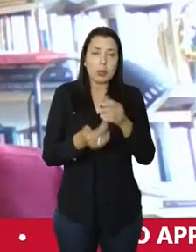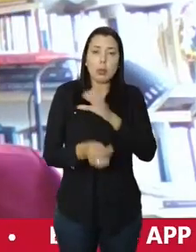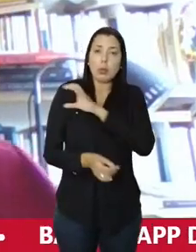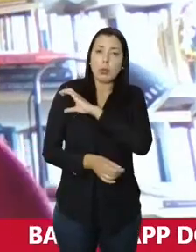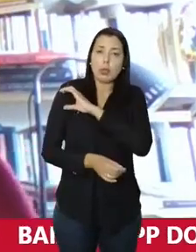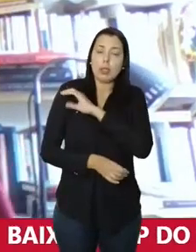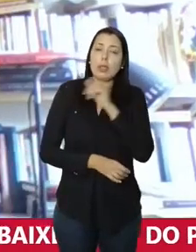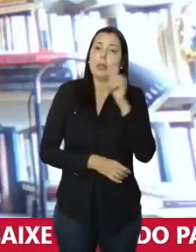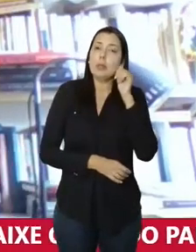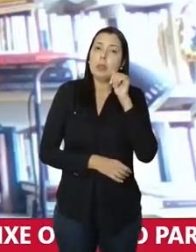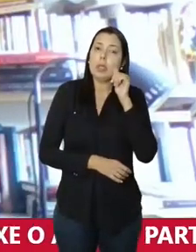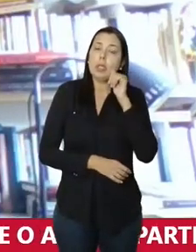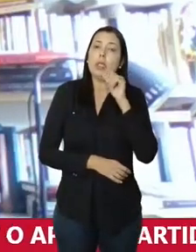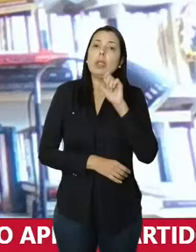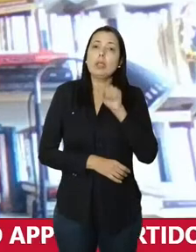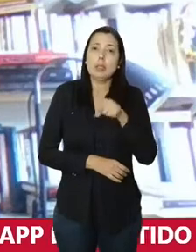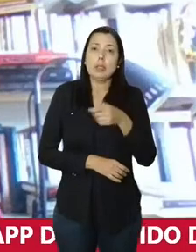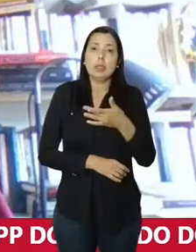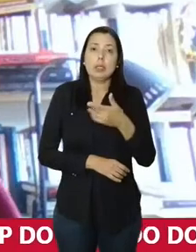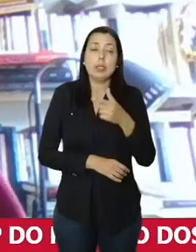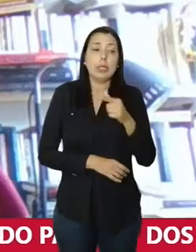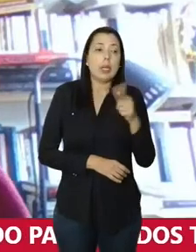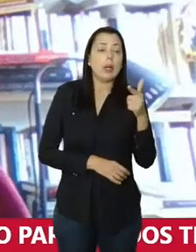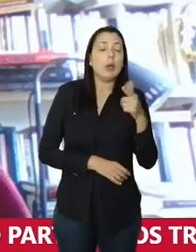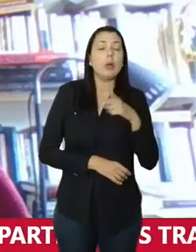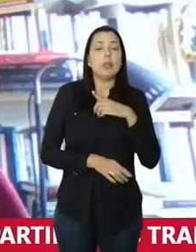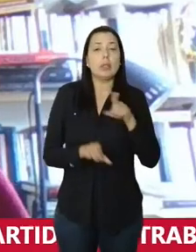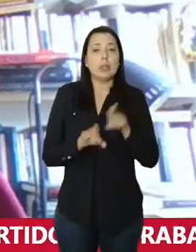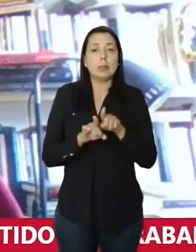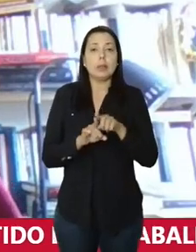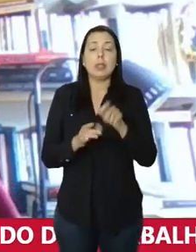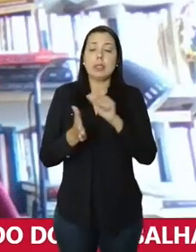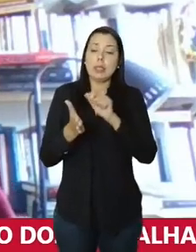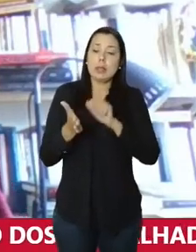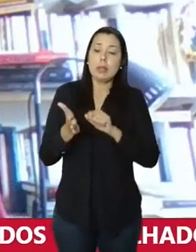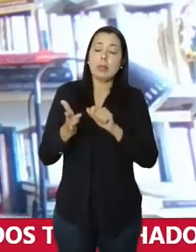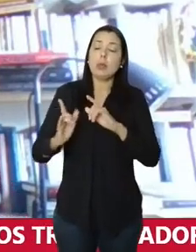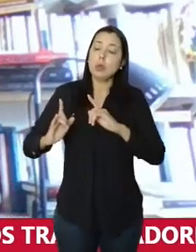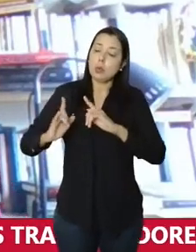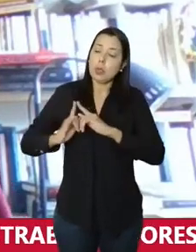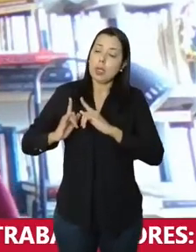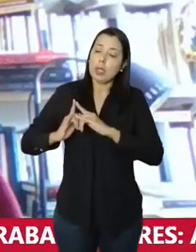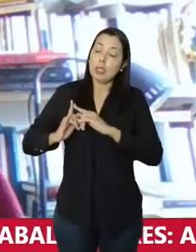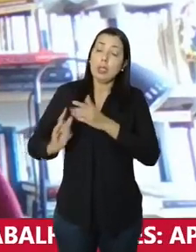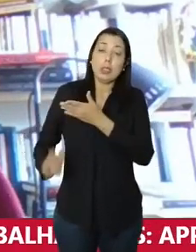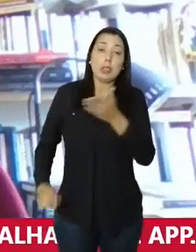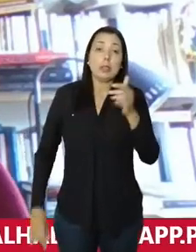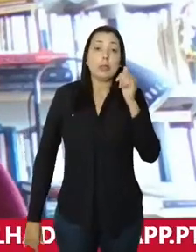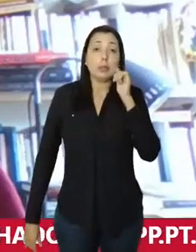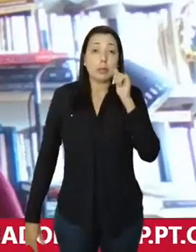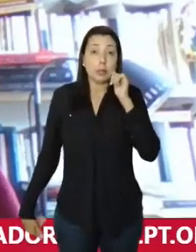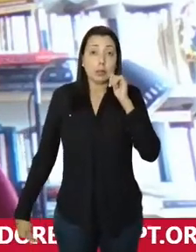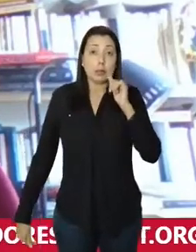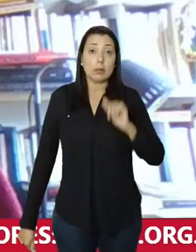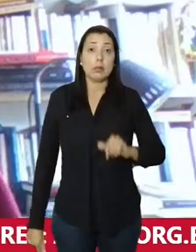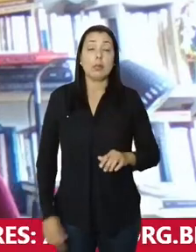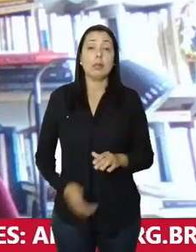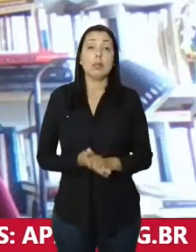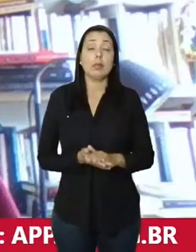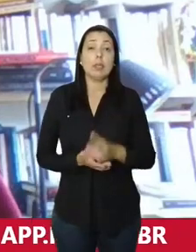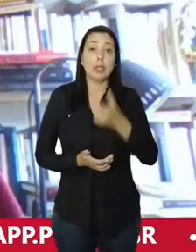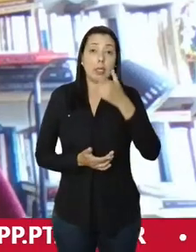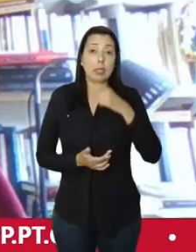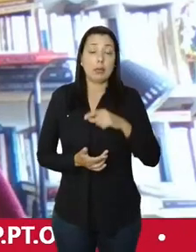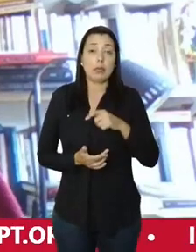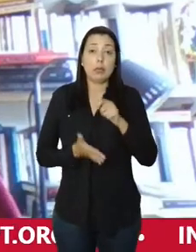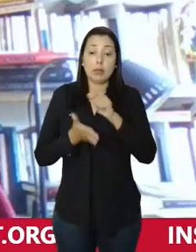NAP Mulher, eu e outras companheiras escrevemos o das mulheres. Eu não